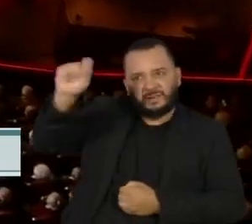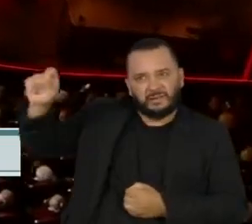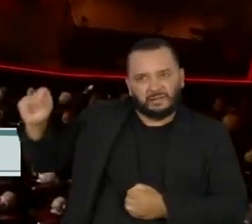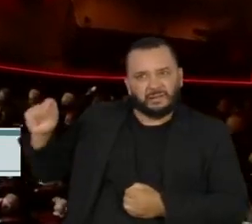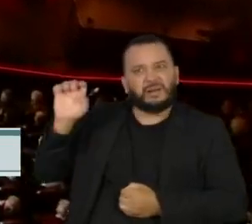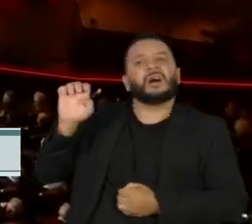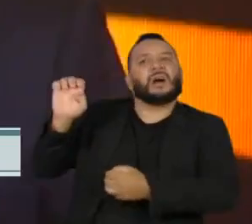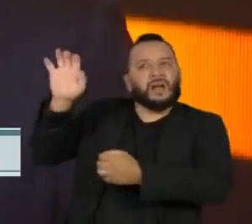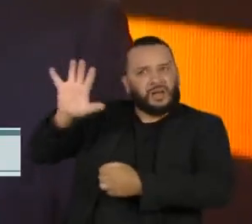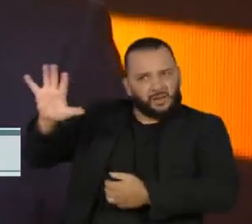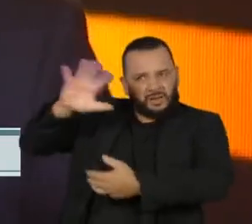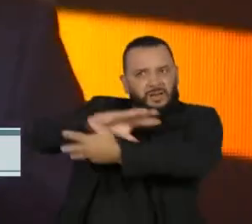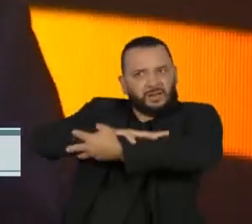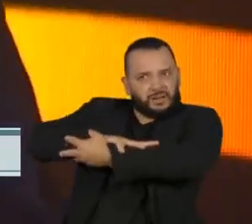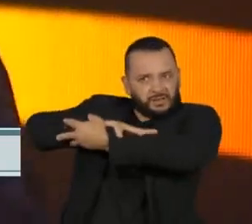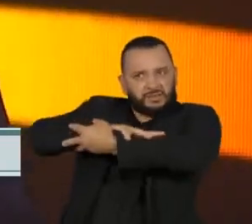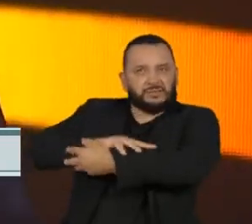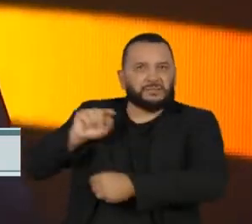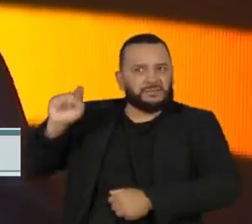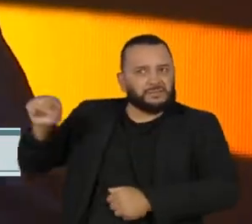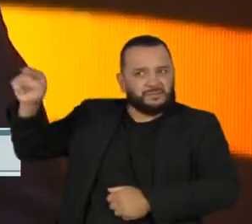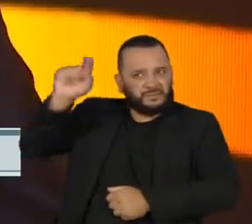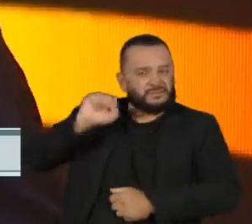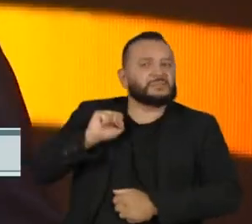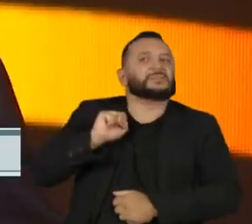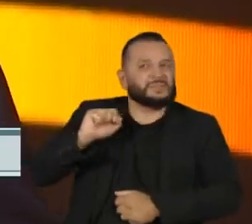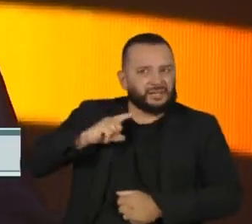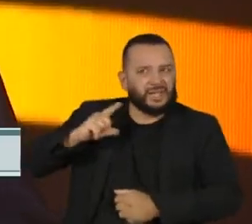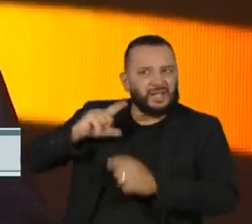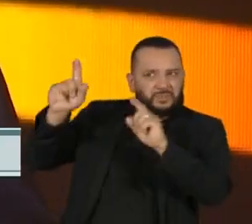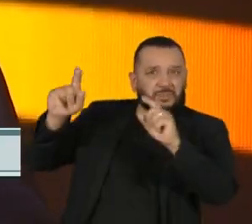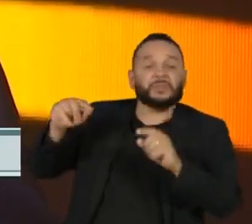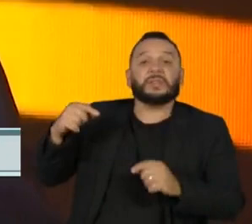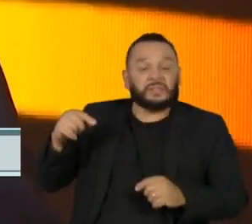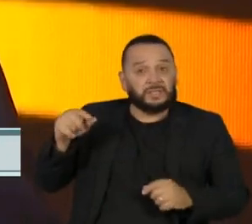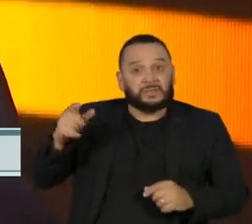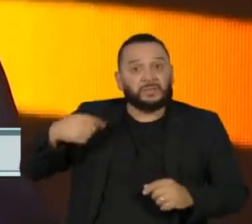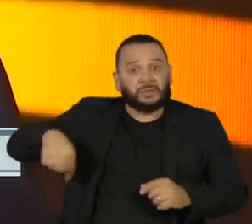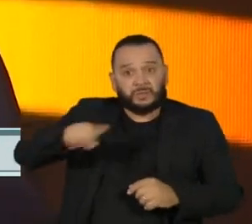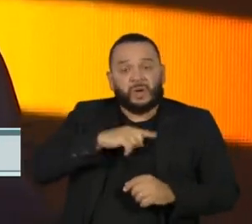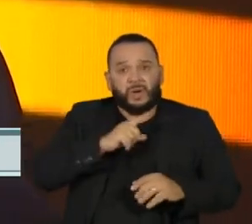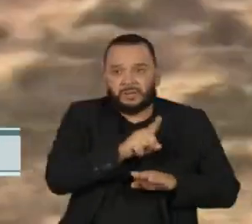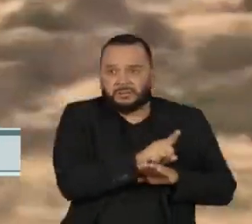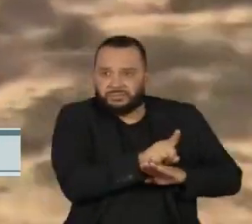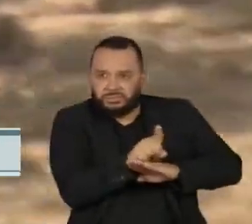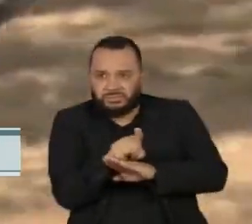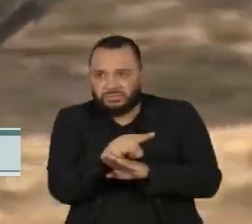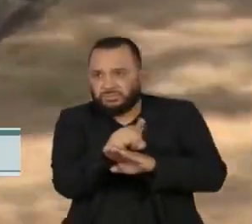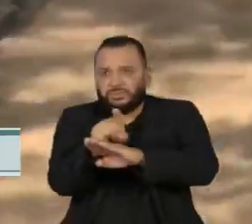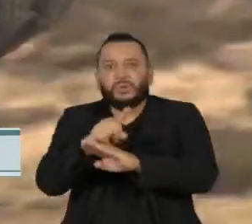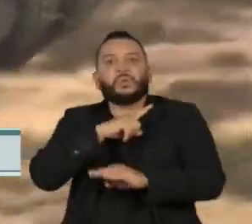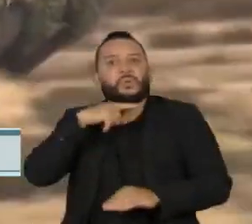dirigindo diretamente à Alemanha, Putin falou que não está mandando tanques russos para a fronteira do país,